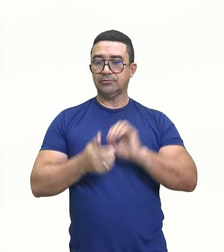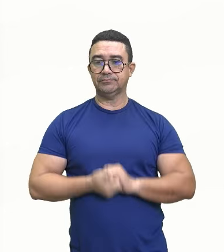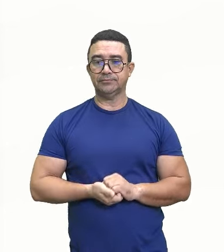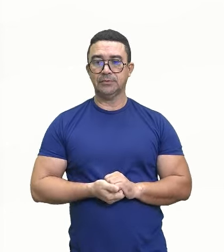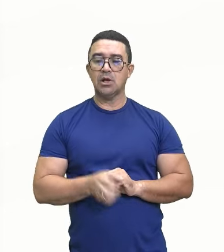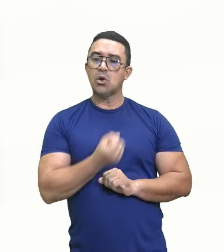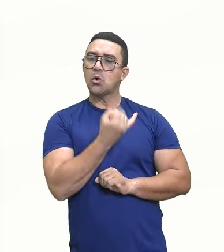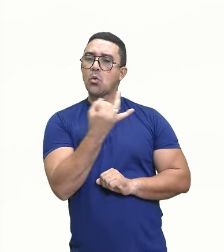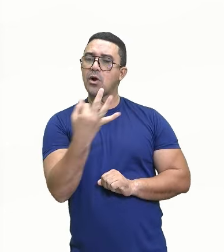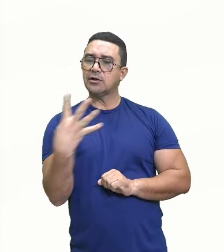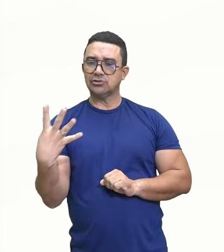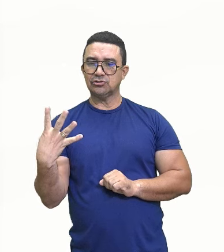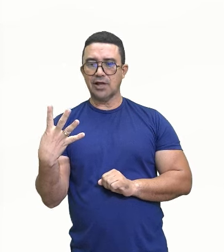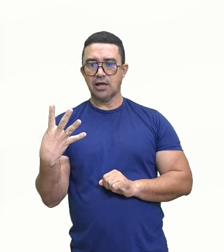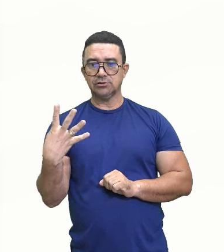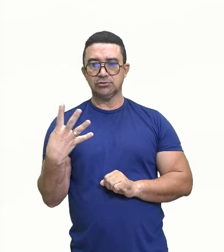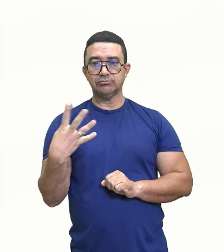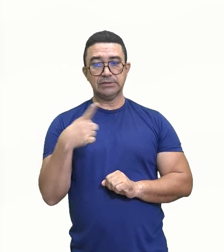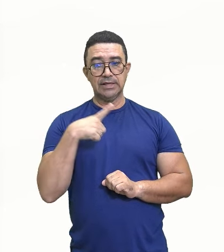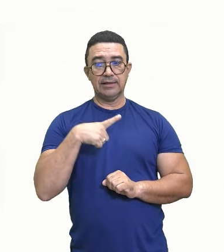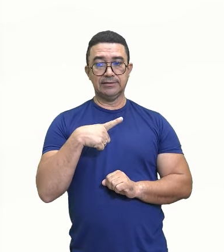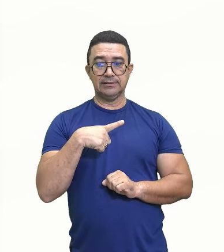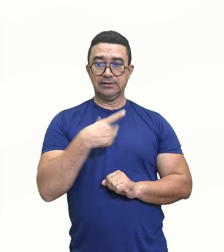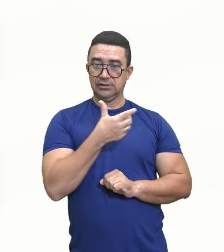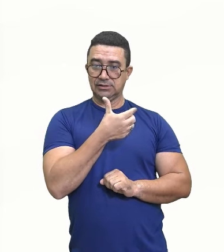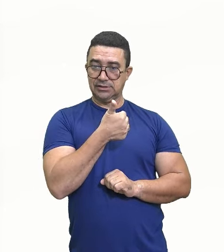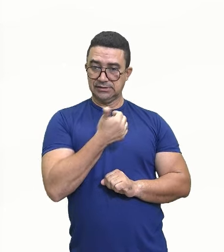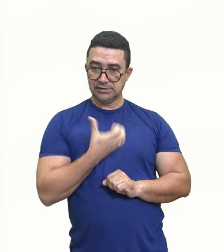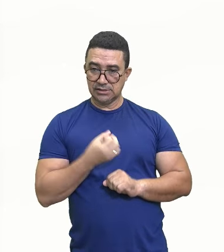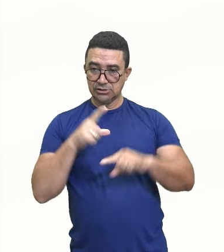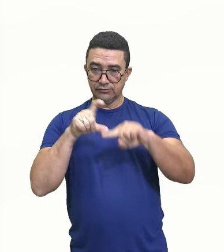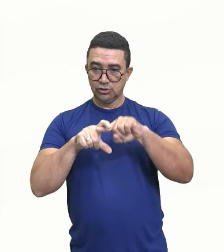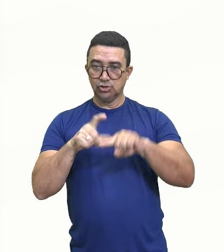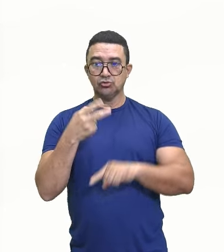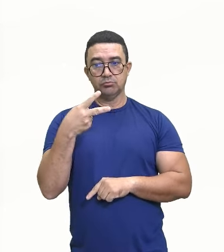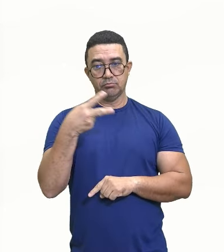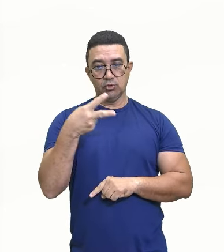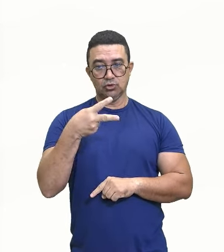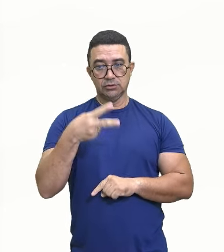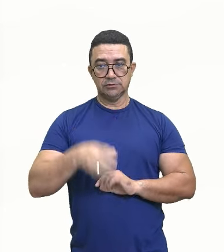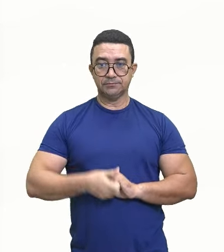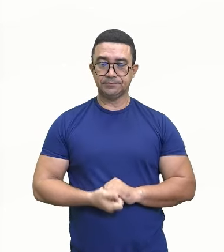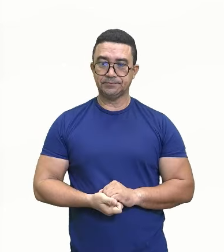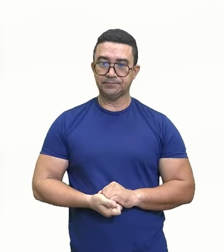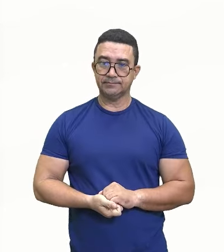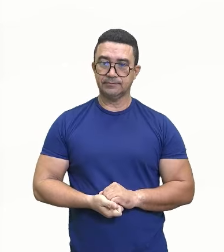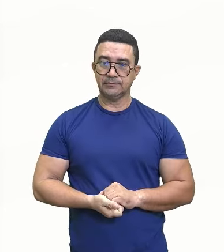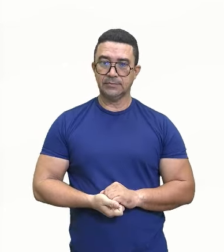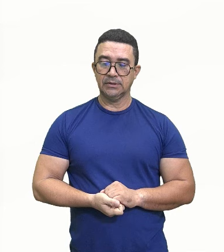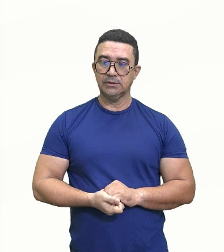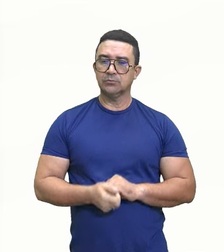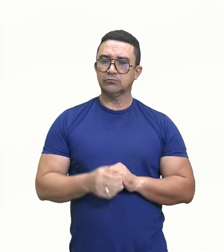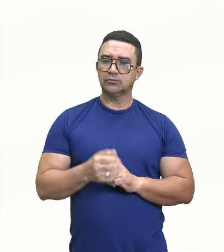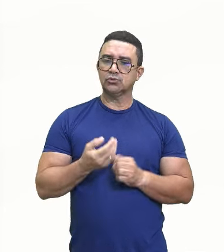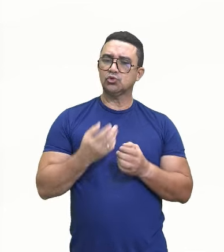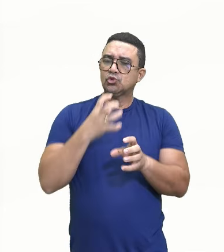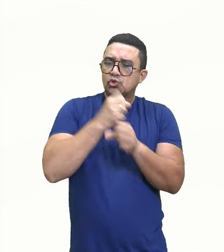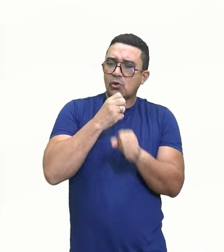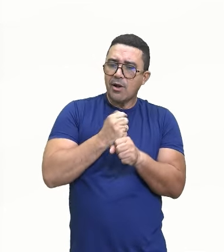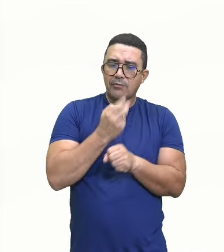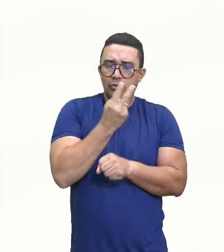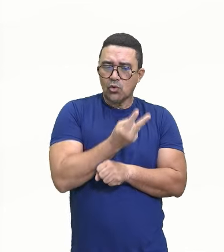pela quantidade deles, né, que são 16, dividido por 2. Ou seja, se eu for somando de 2 em 2, na